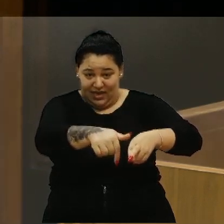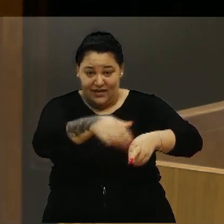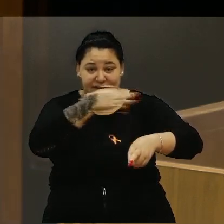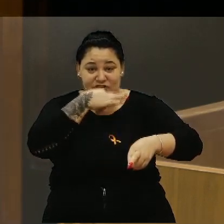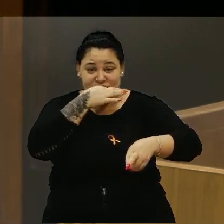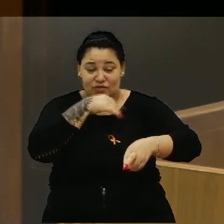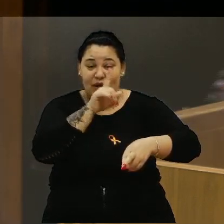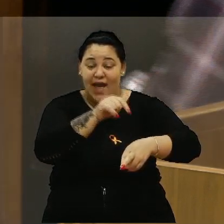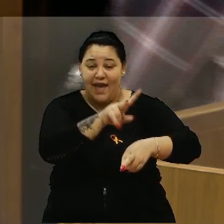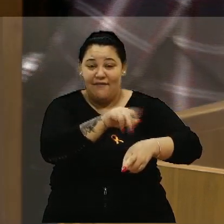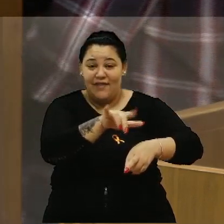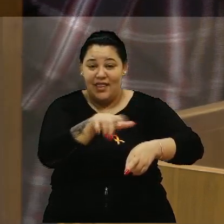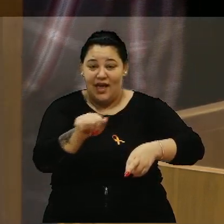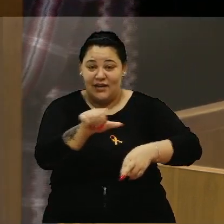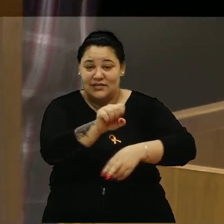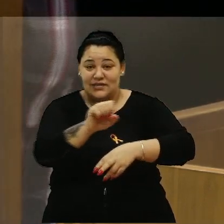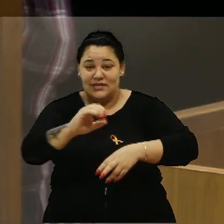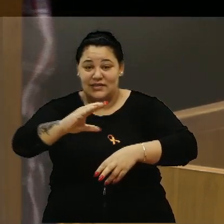Vila Seca.